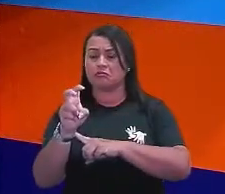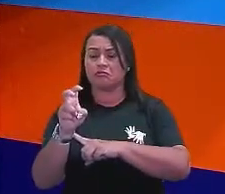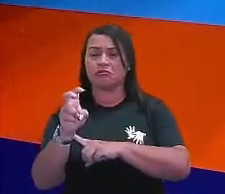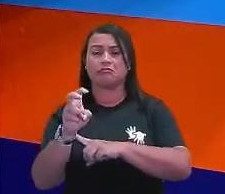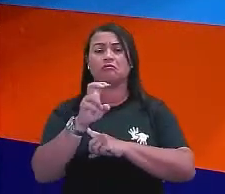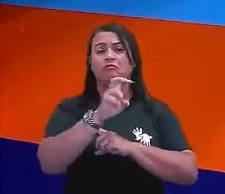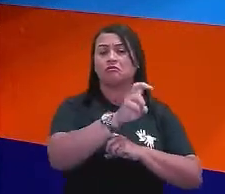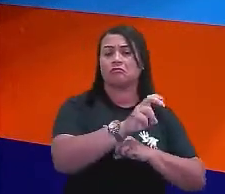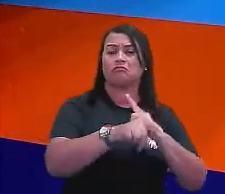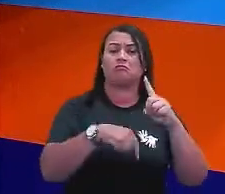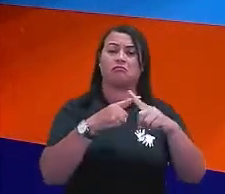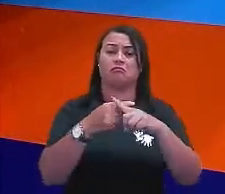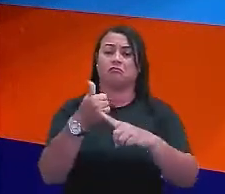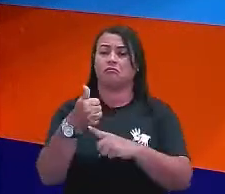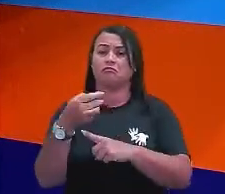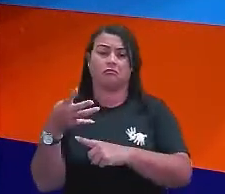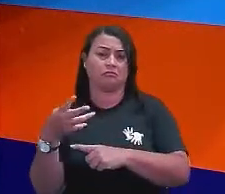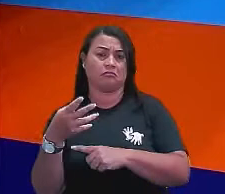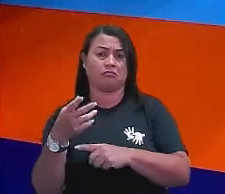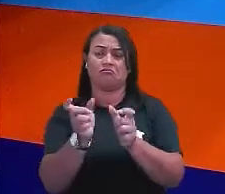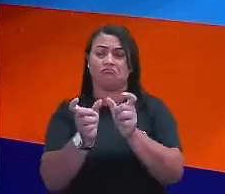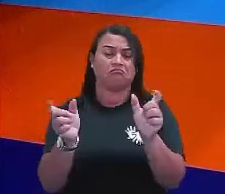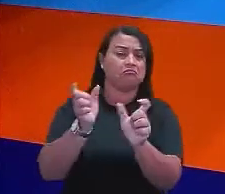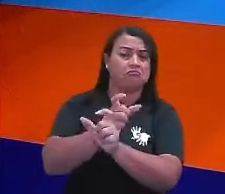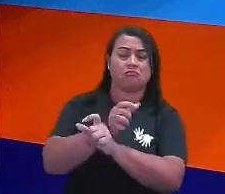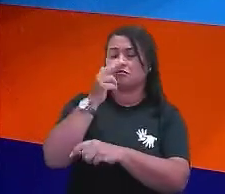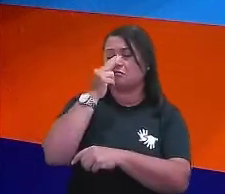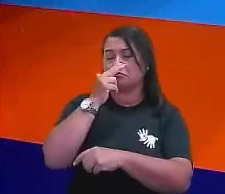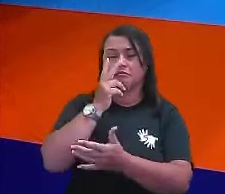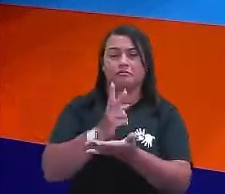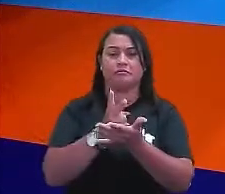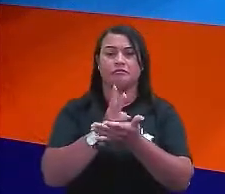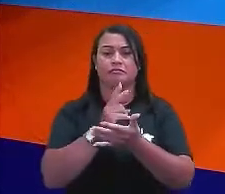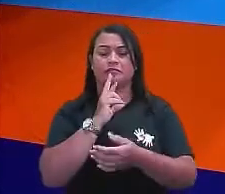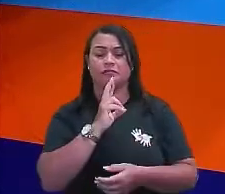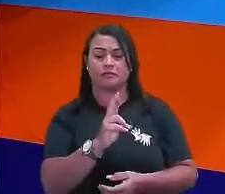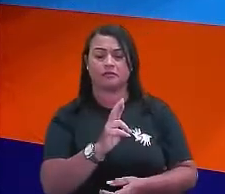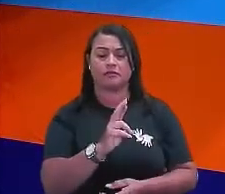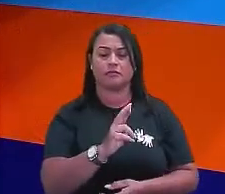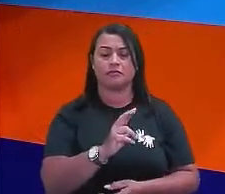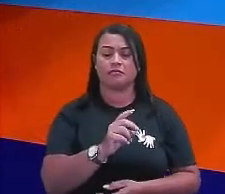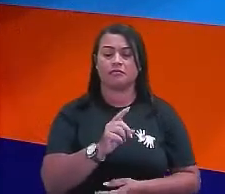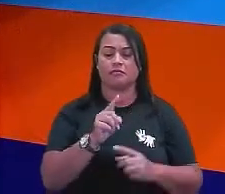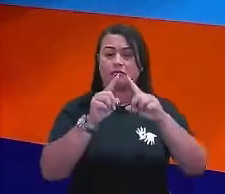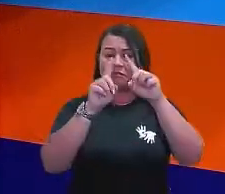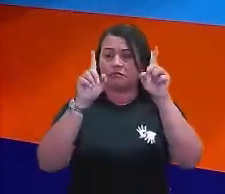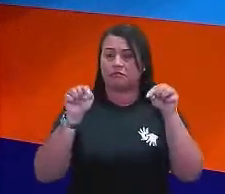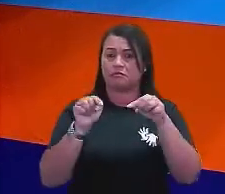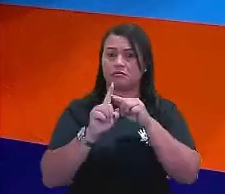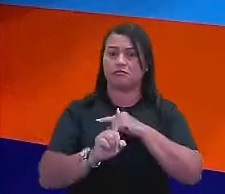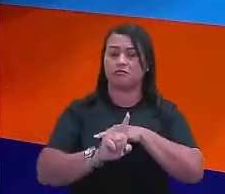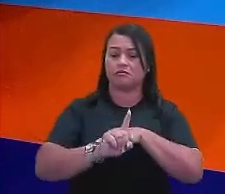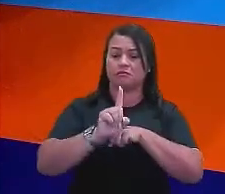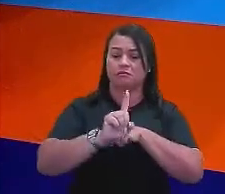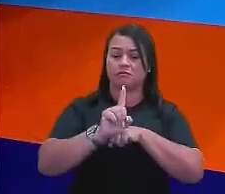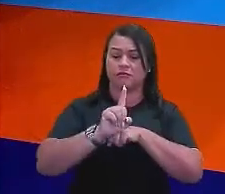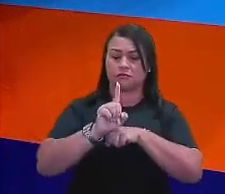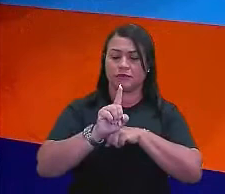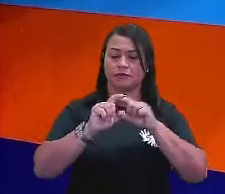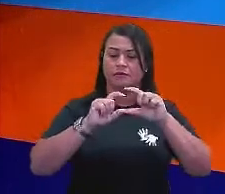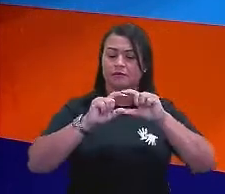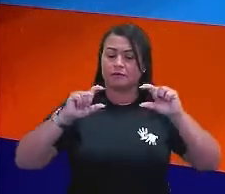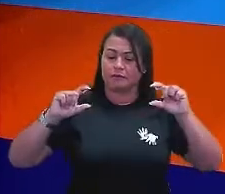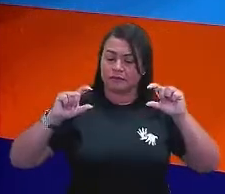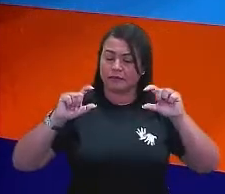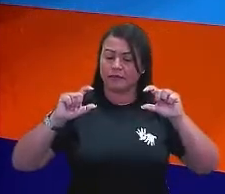ou 5 vezes 14. O resultado vai ser o mesmo, tá? Então, isso aqui, que é a sentença,